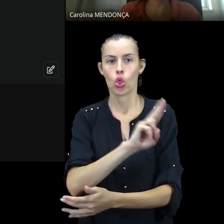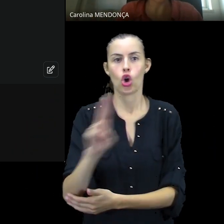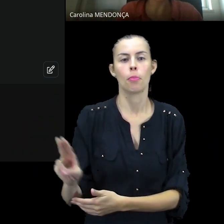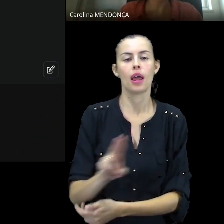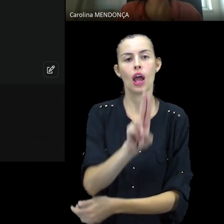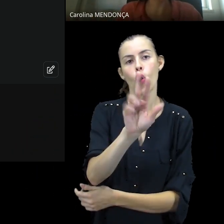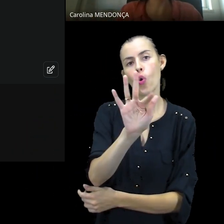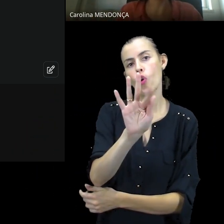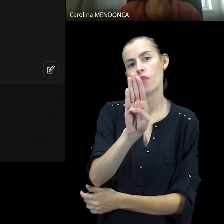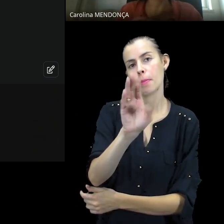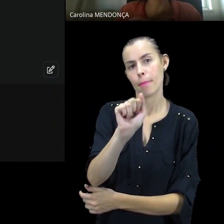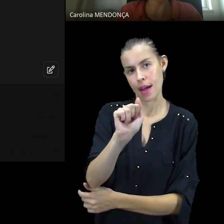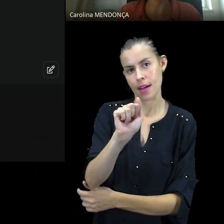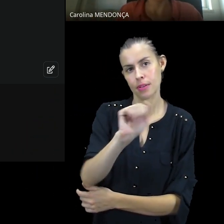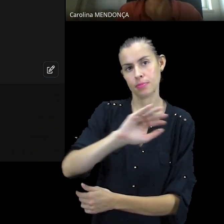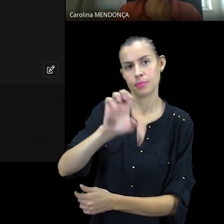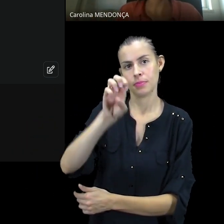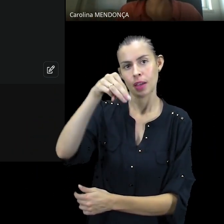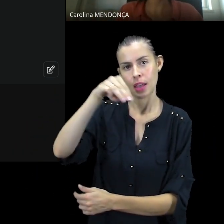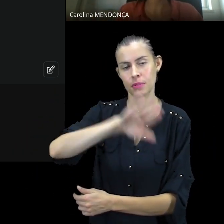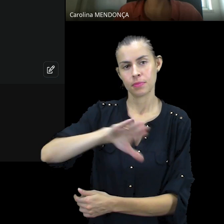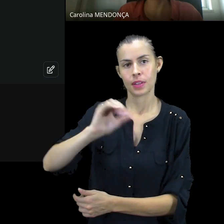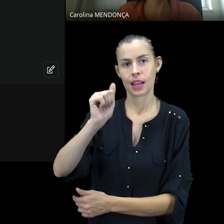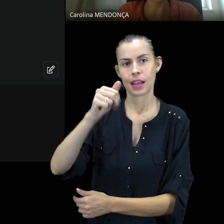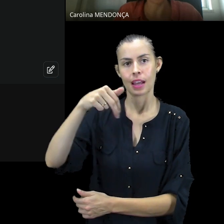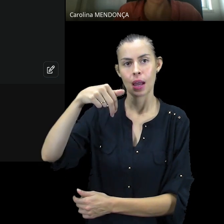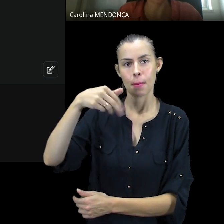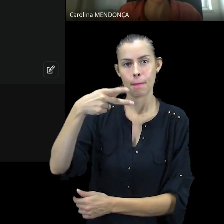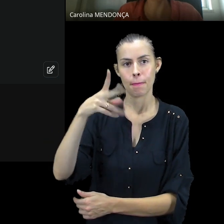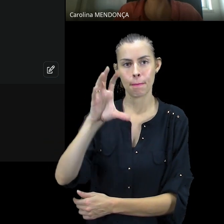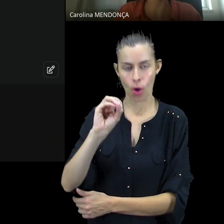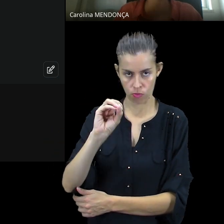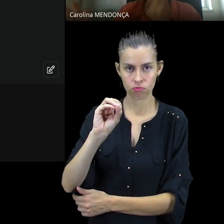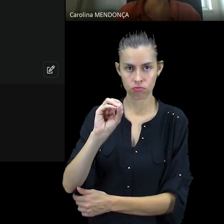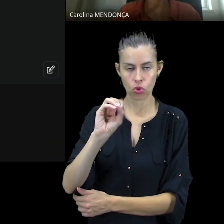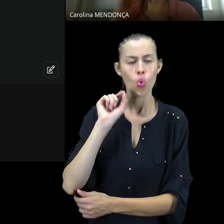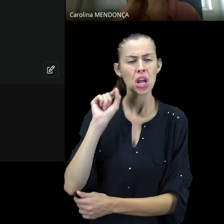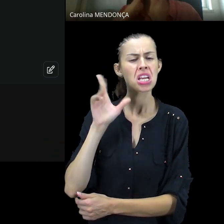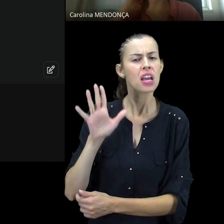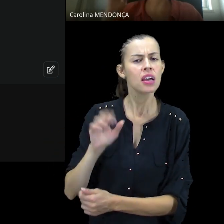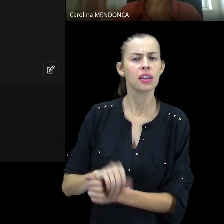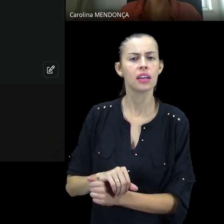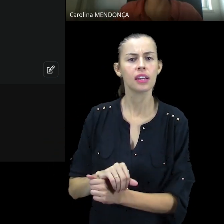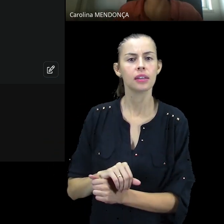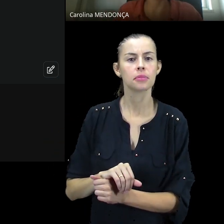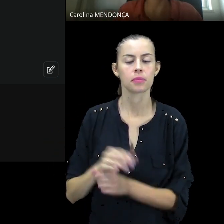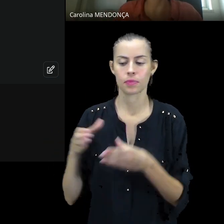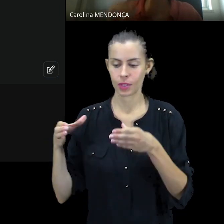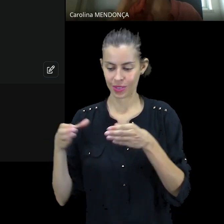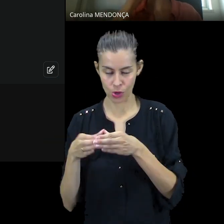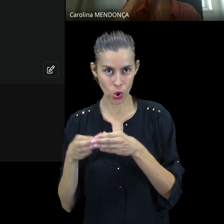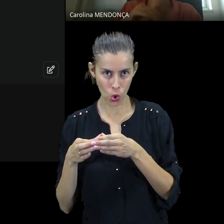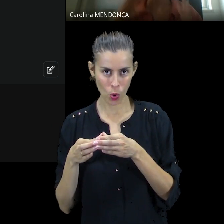as comunidades, principalmente comunidades populares que circundam o nosso campus. A gente tem um campus que é bem no centro antigo da